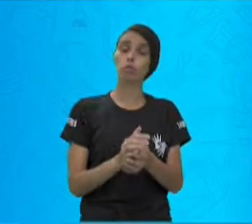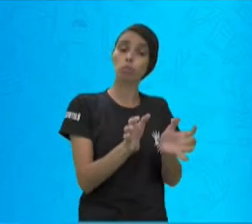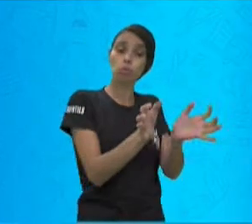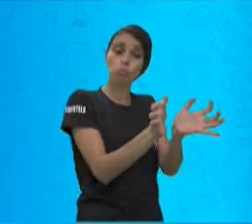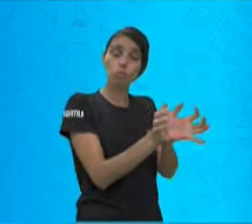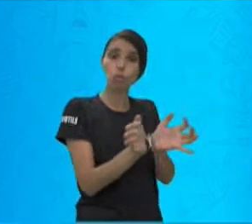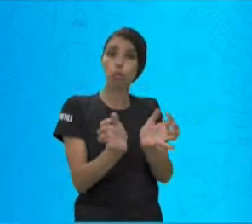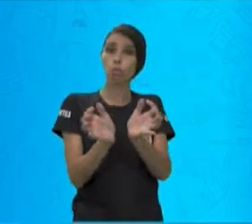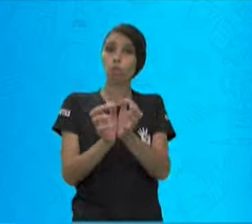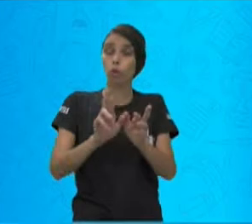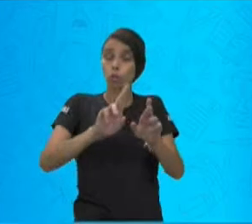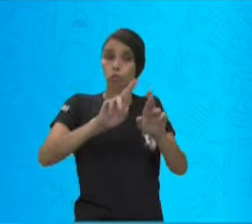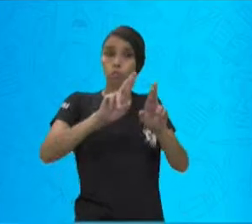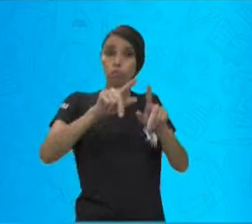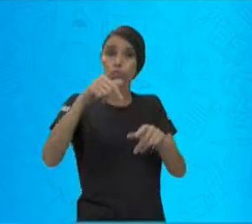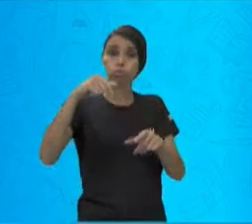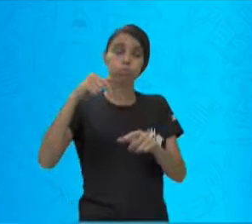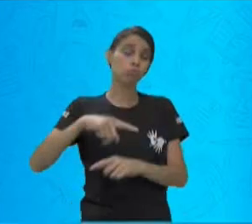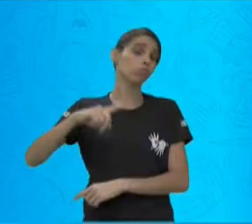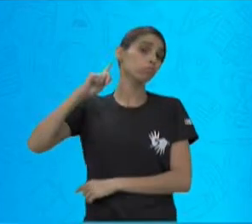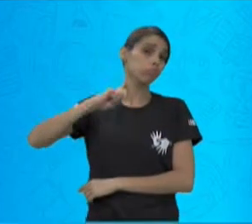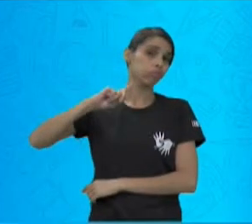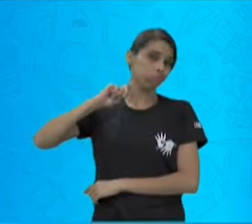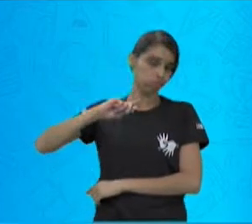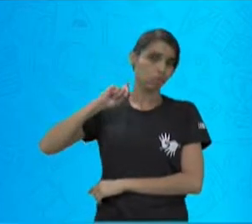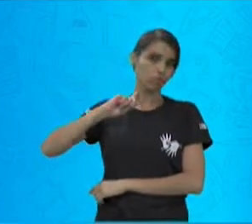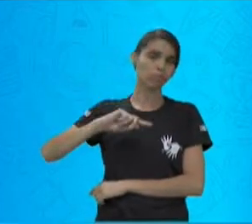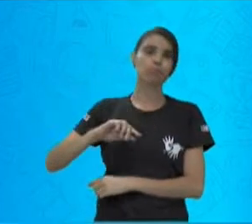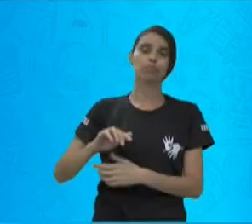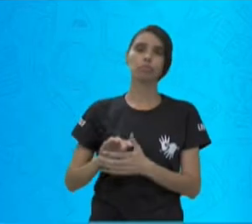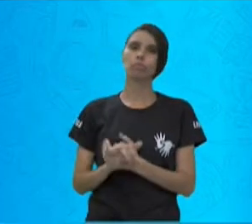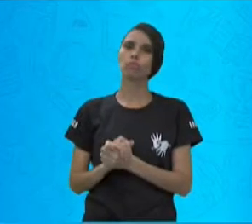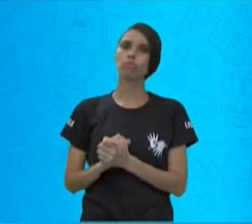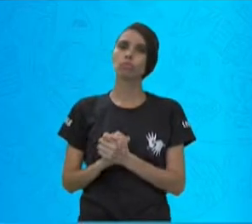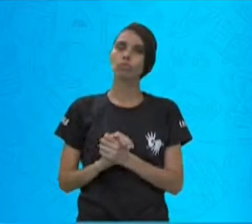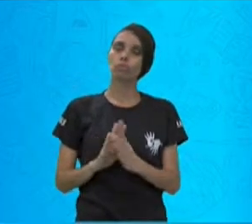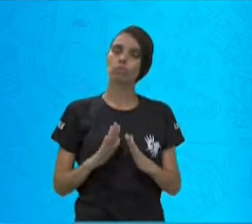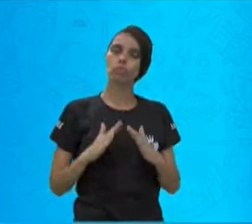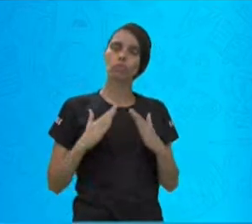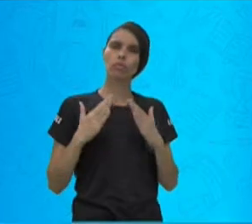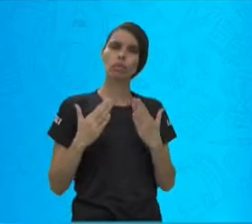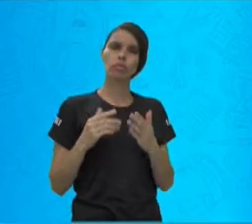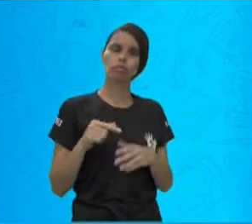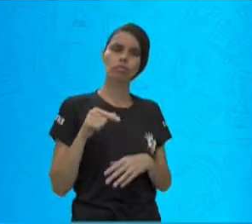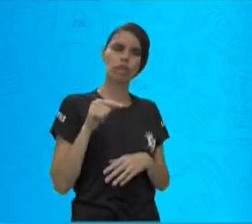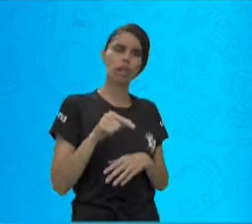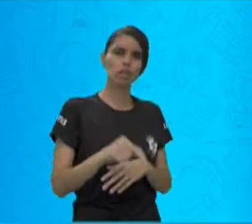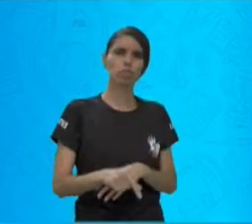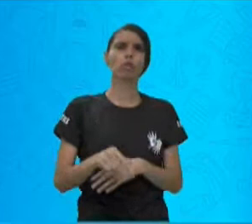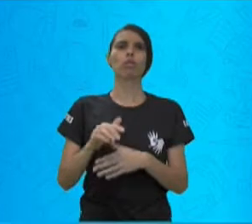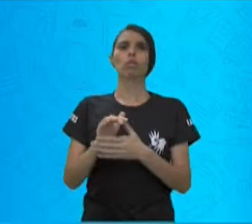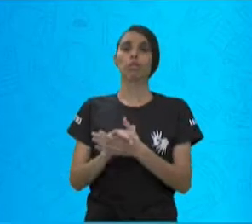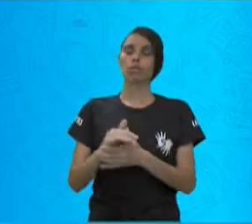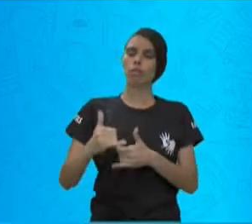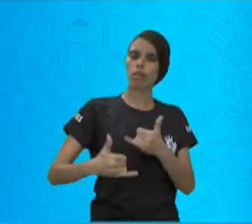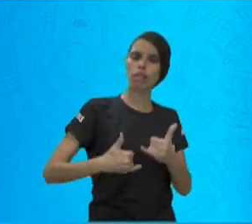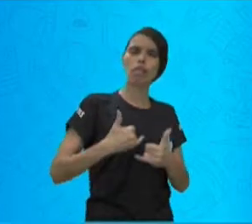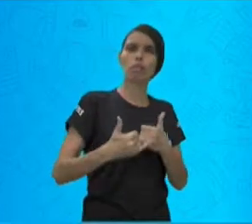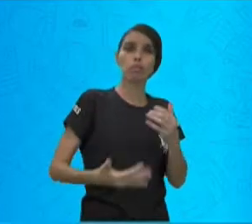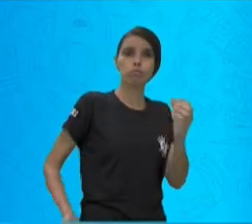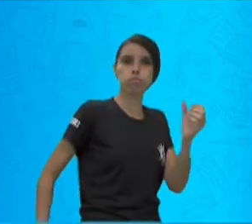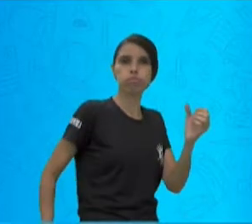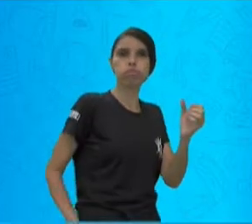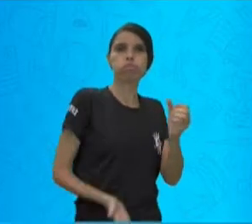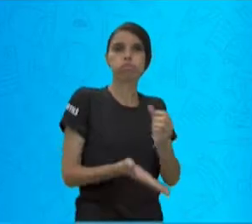localizada no estado de minas gerais desta forma foi se perpetuando a mania de se jogar